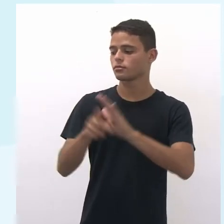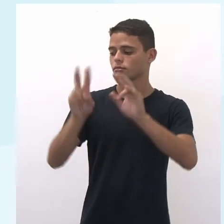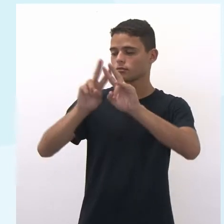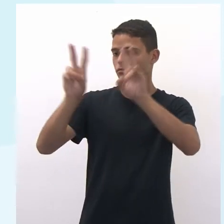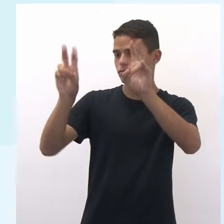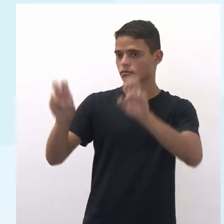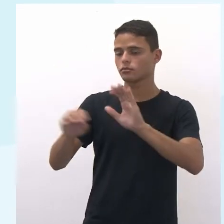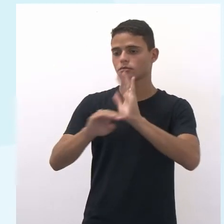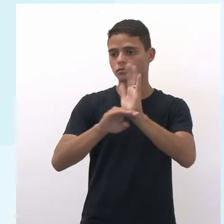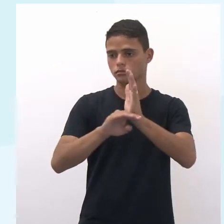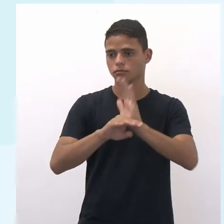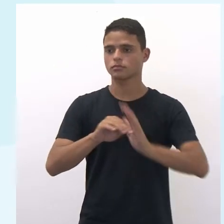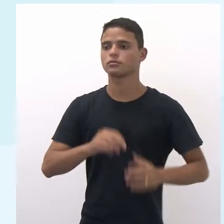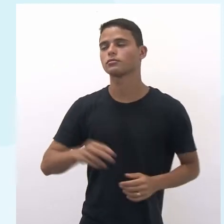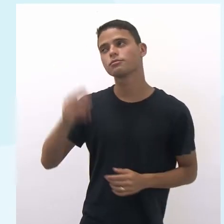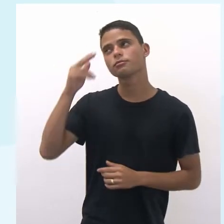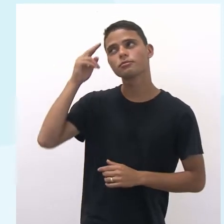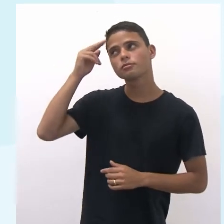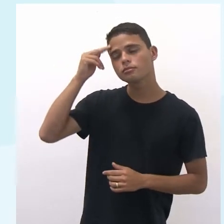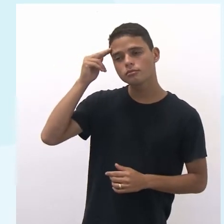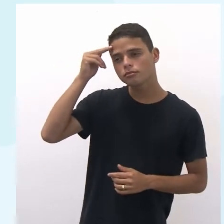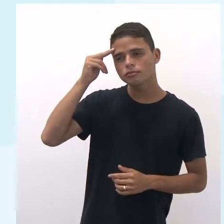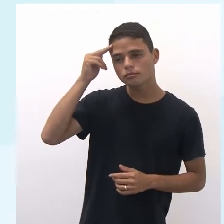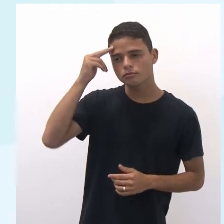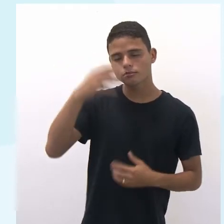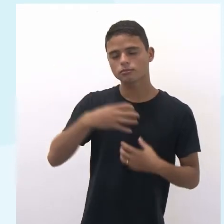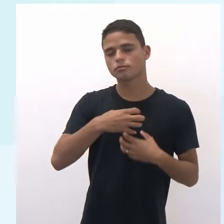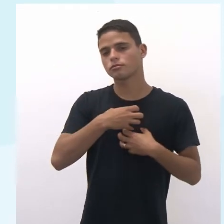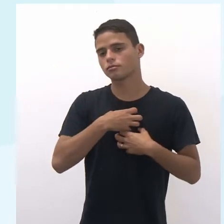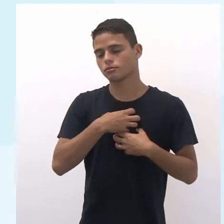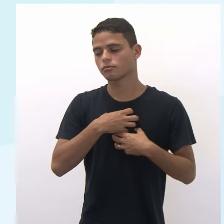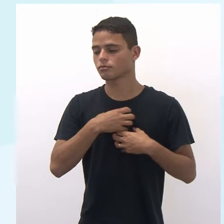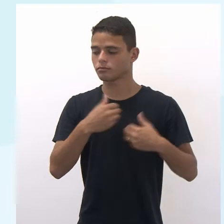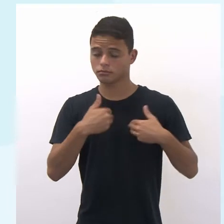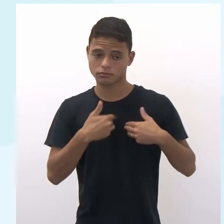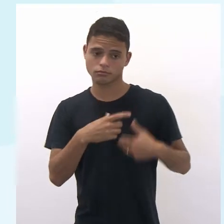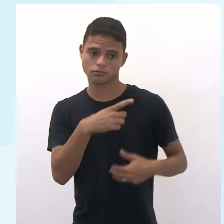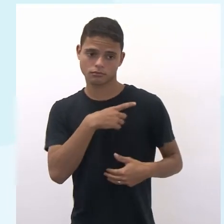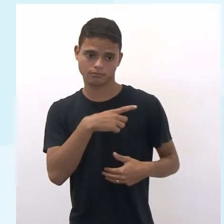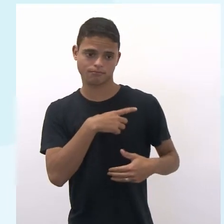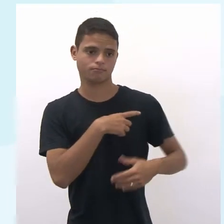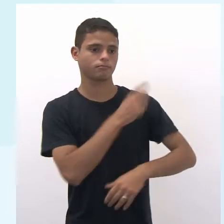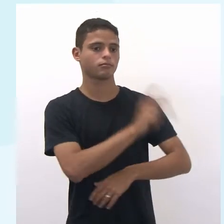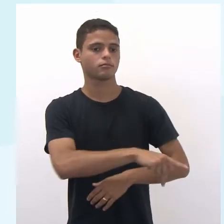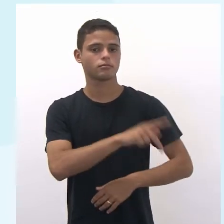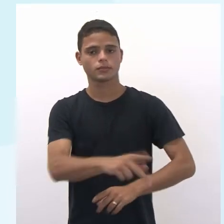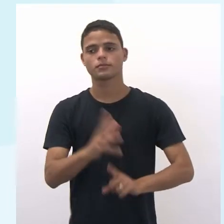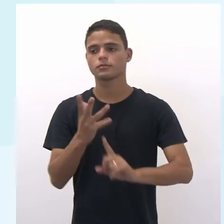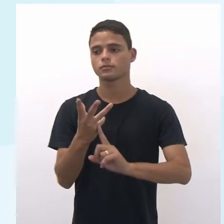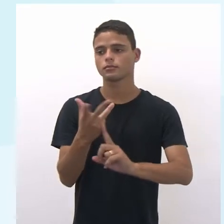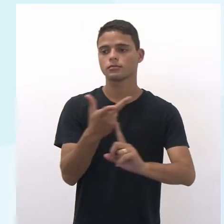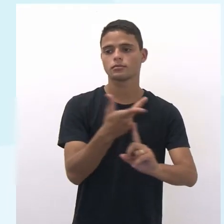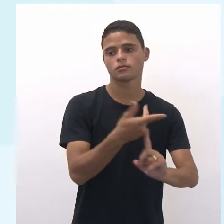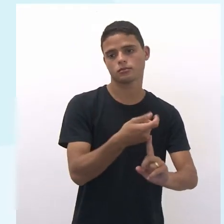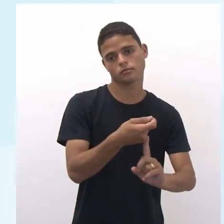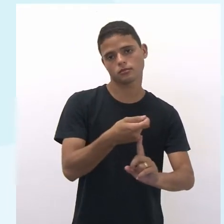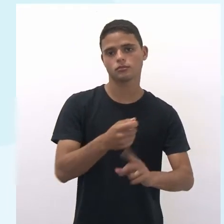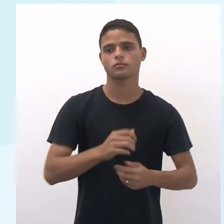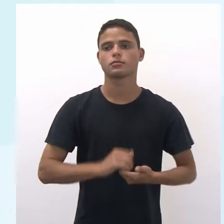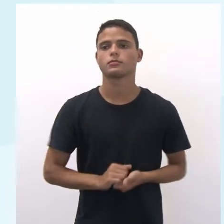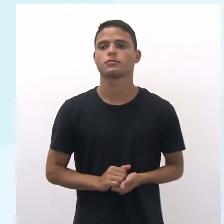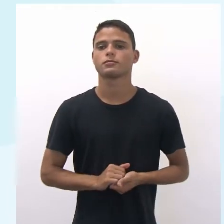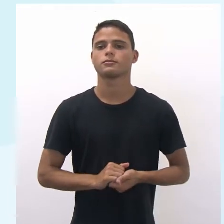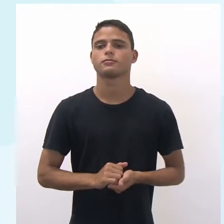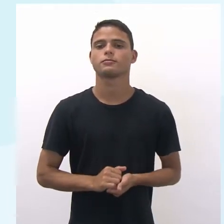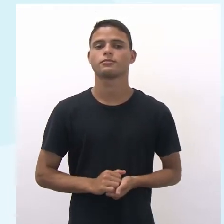Isso me dá uma memória afetiva, professor Demir. Eu tive uma professora de arte, não foram décadas atrás, porque eu sou mais nova que